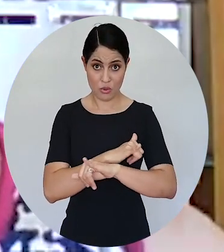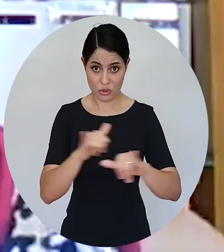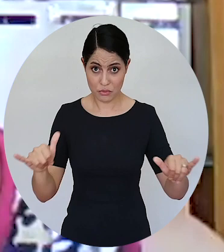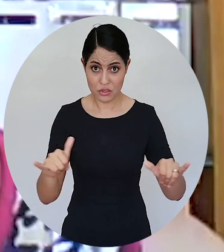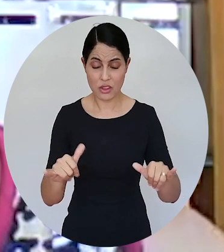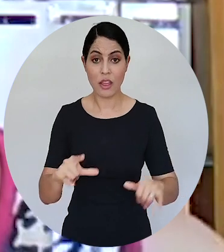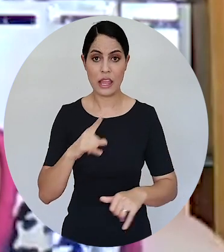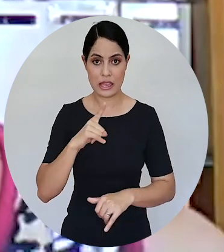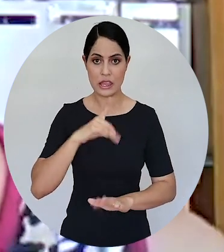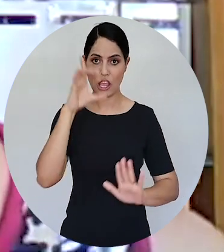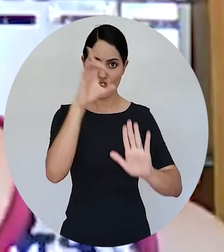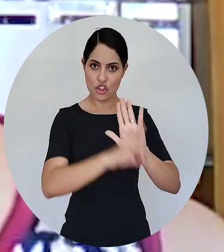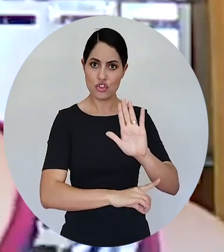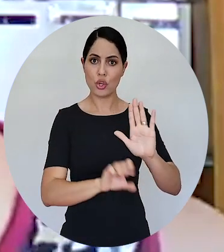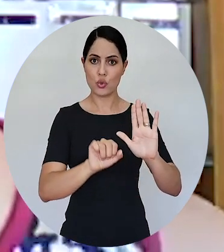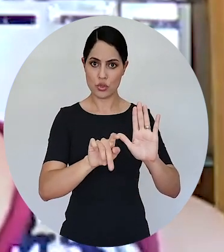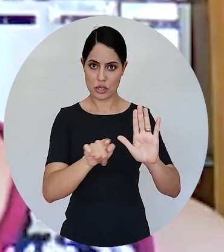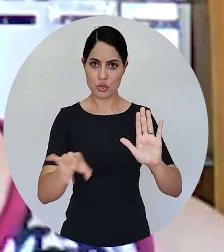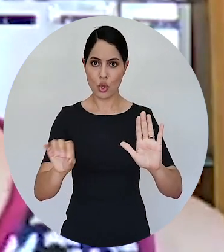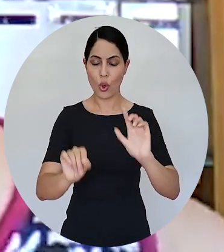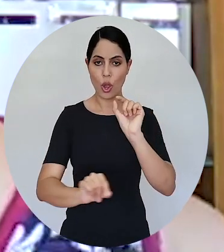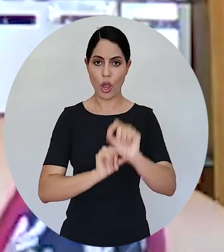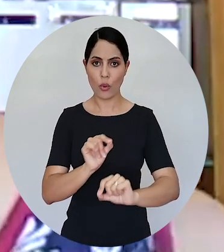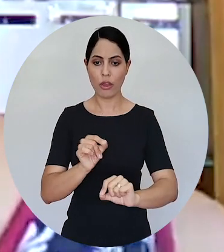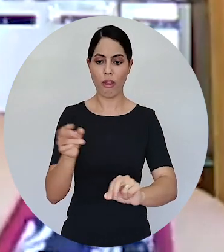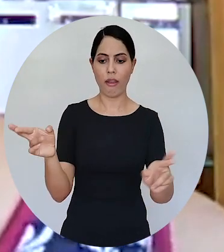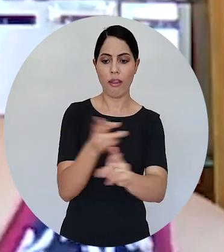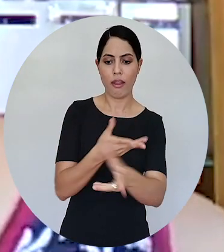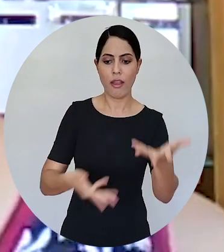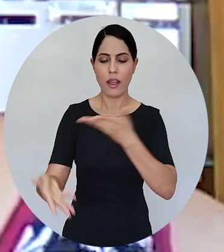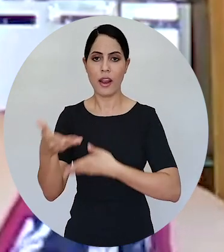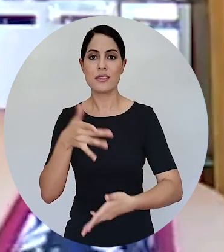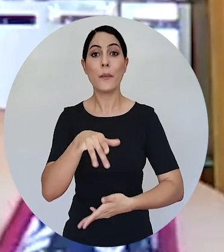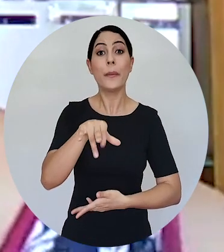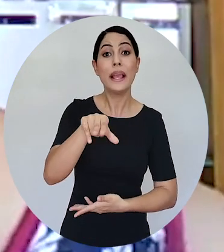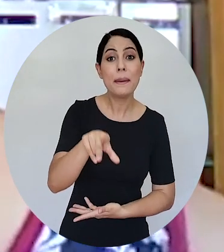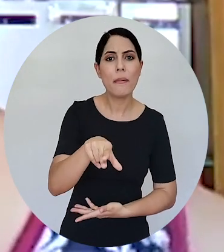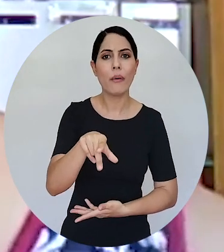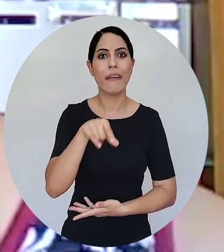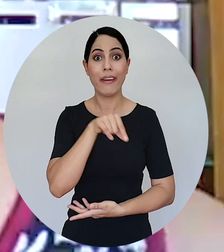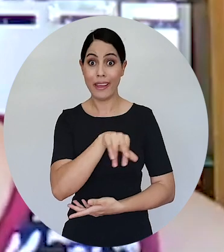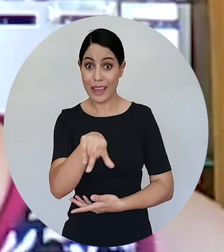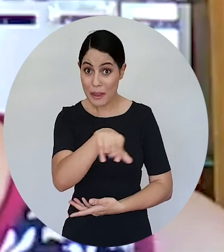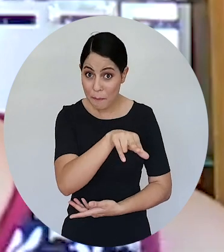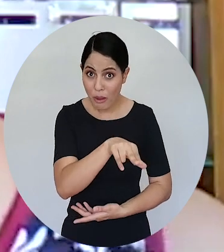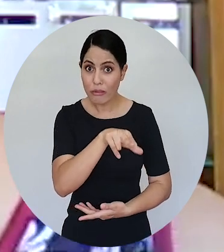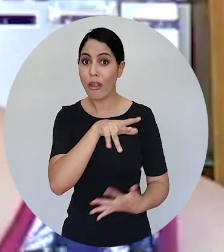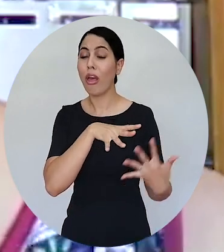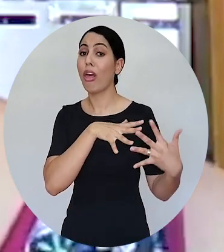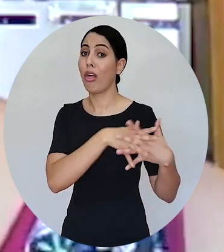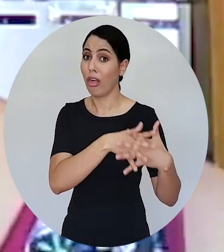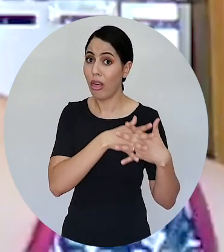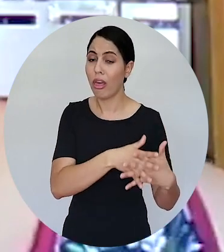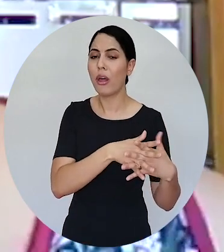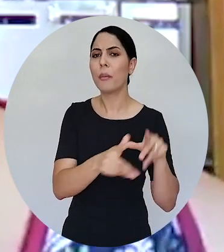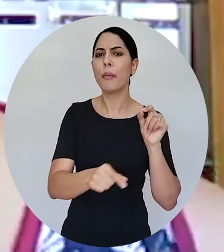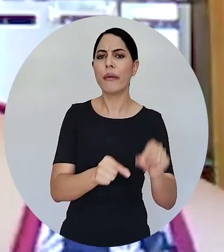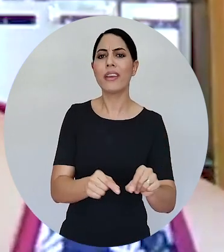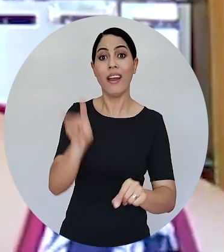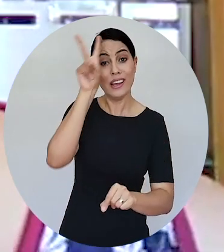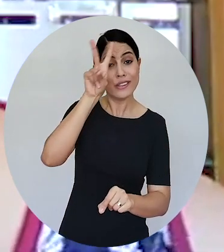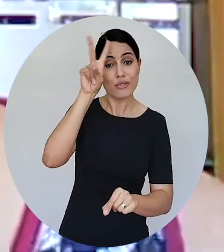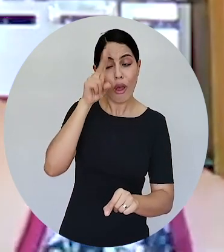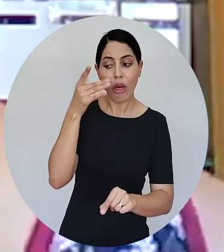em direito sucessório a gente tem relações entre irmãos, e irmãos têm conflitos muito complexos porque eles dividem a